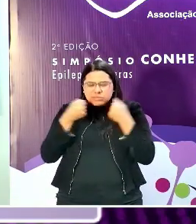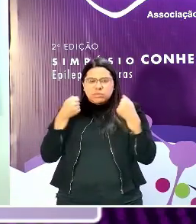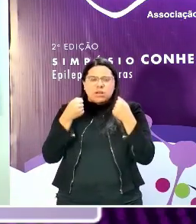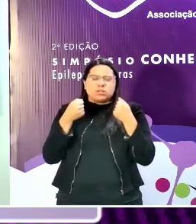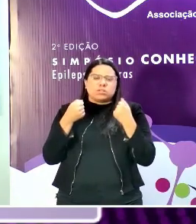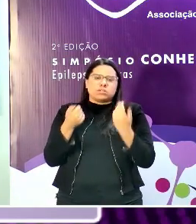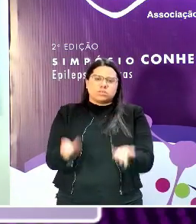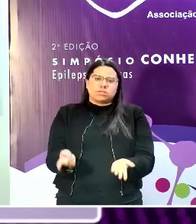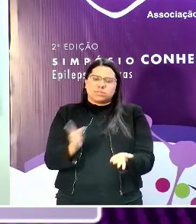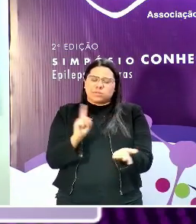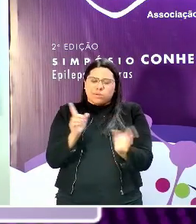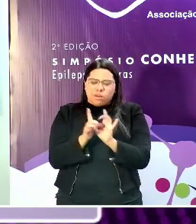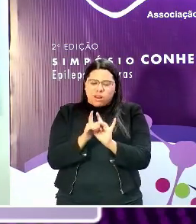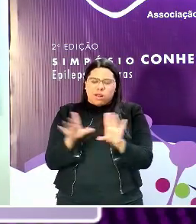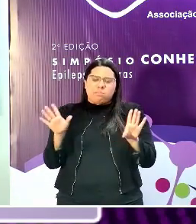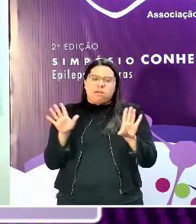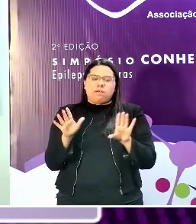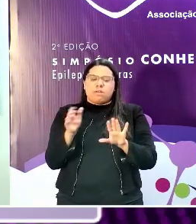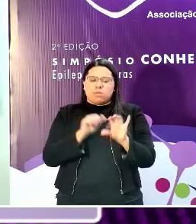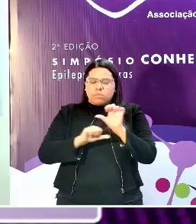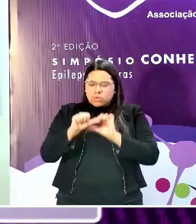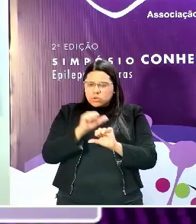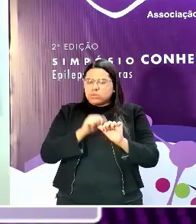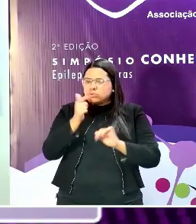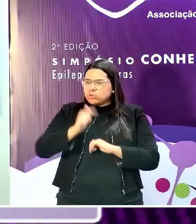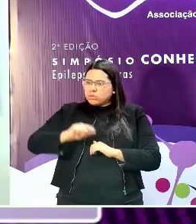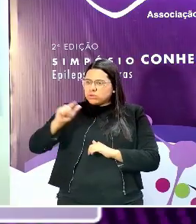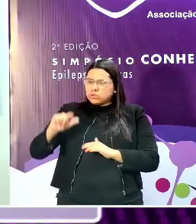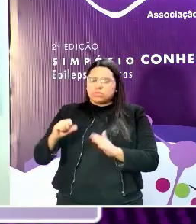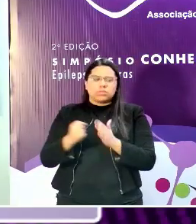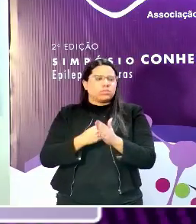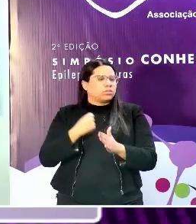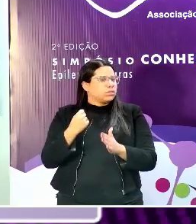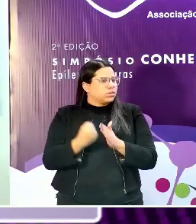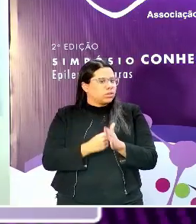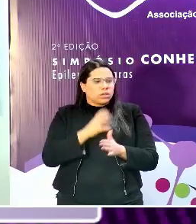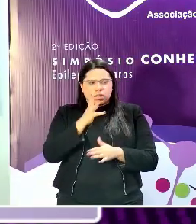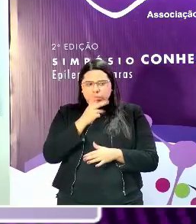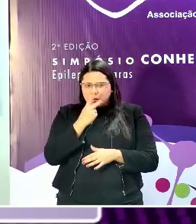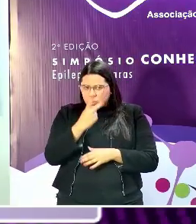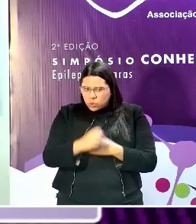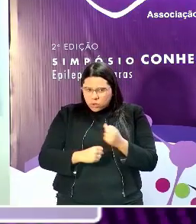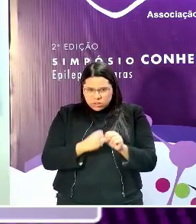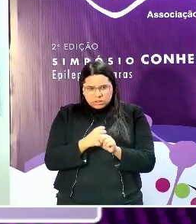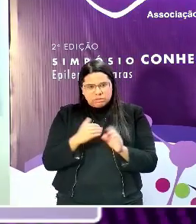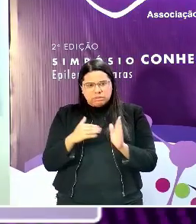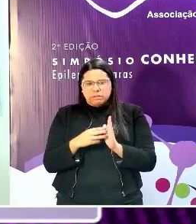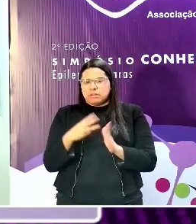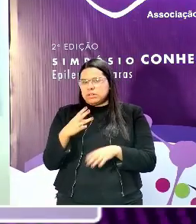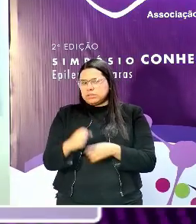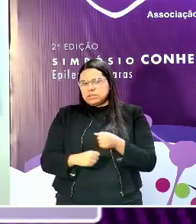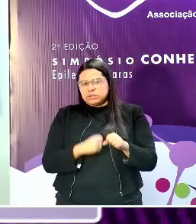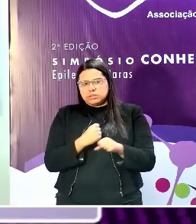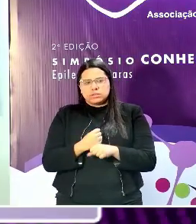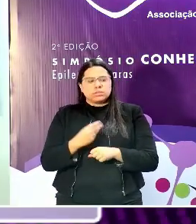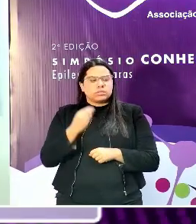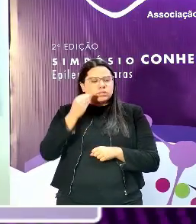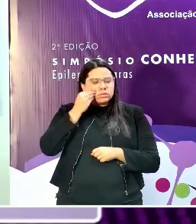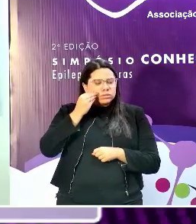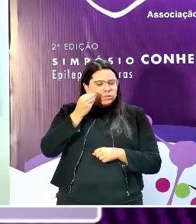não liberava. Então, a gente mudou várias vezes a receita. Foram 2 a 3 anos, se eu não me engano,